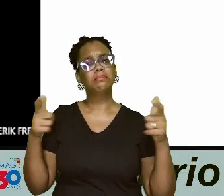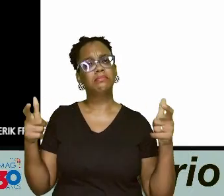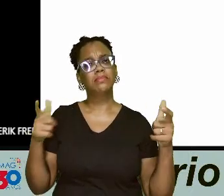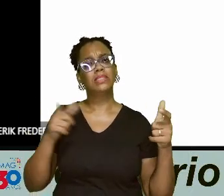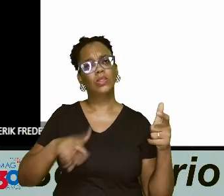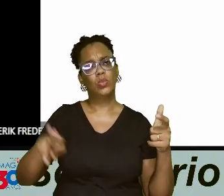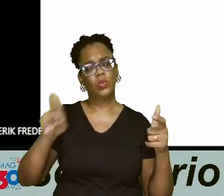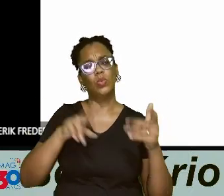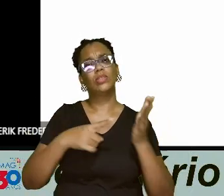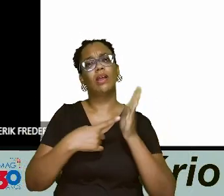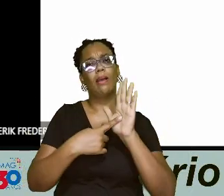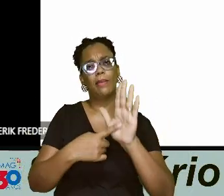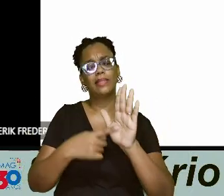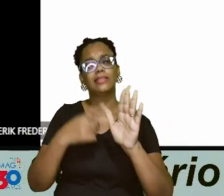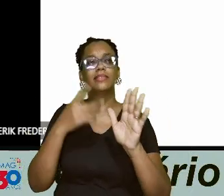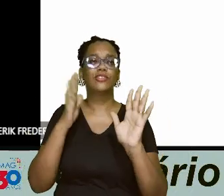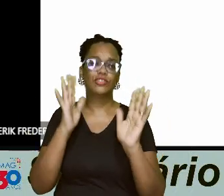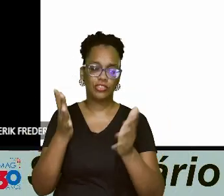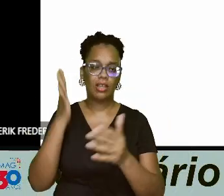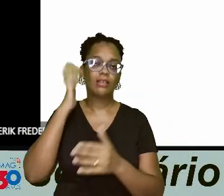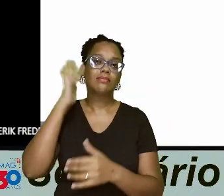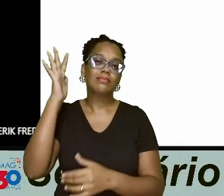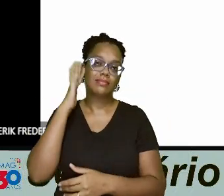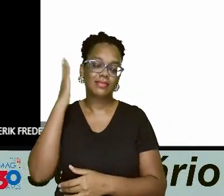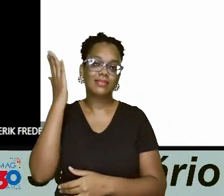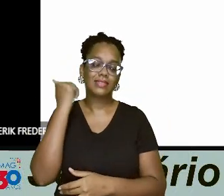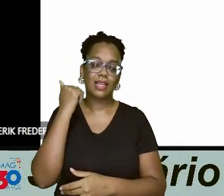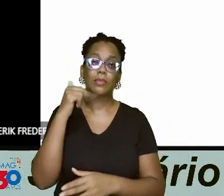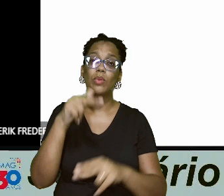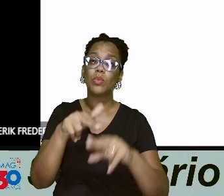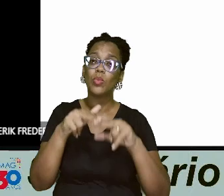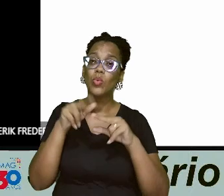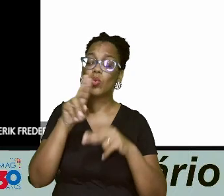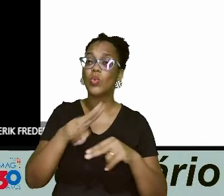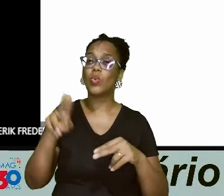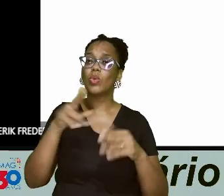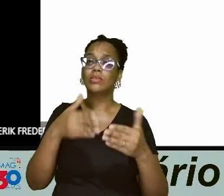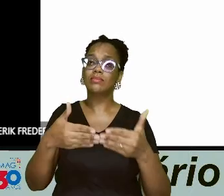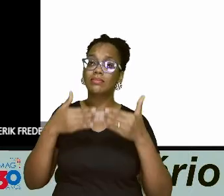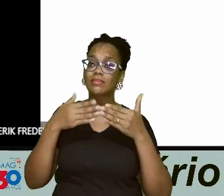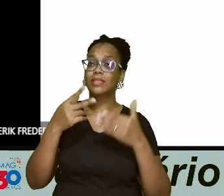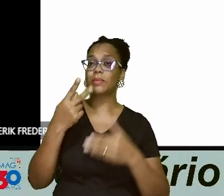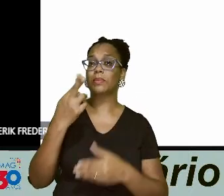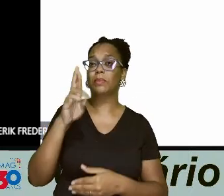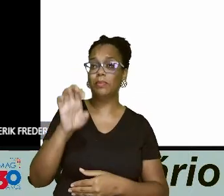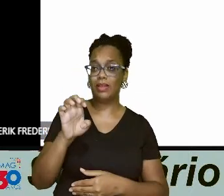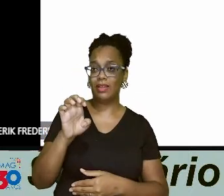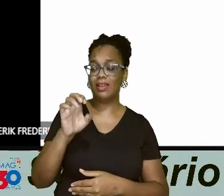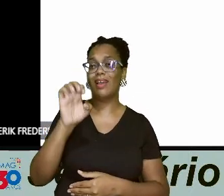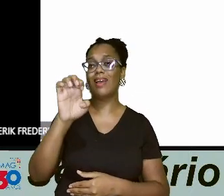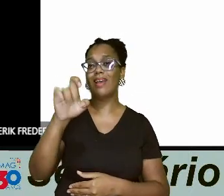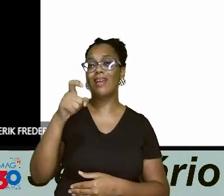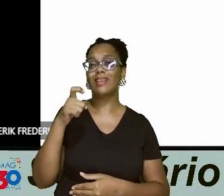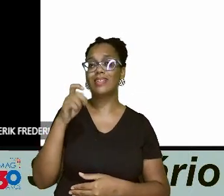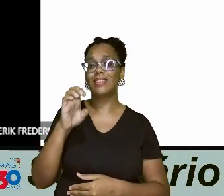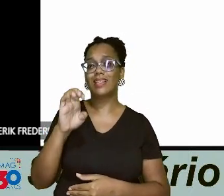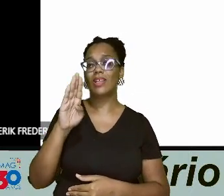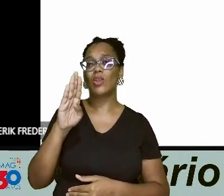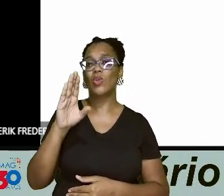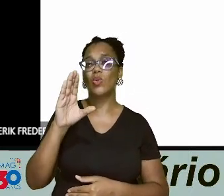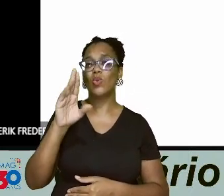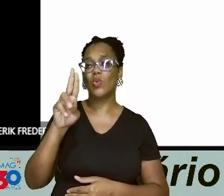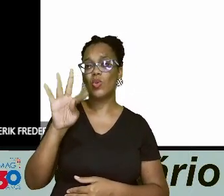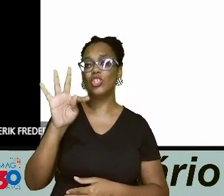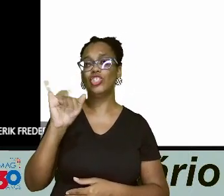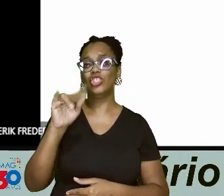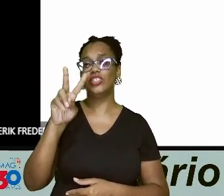como era de se imaginar, por via da exceção de pré-executividade. Porque caso